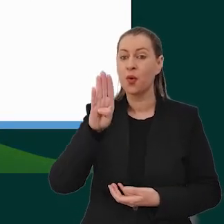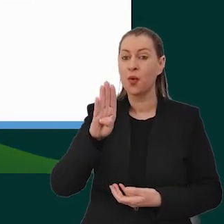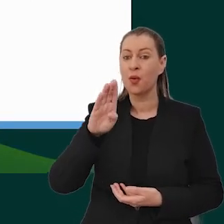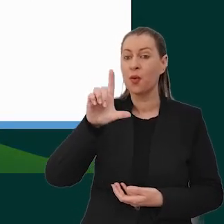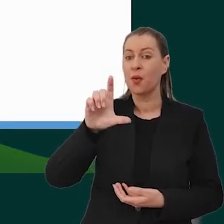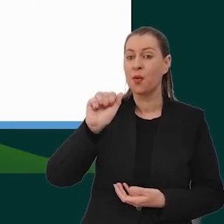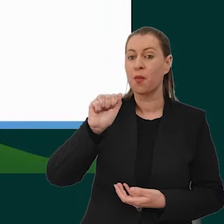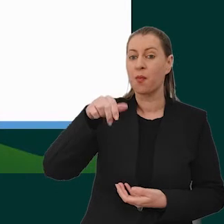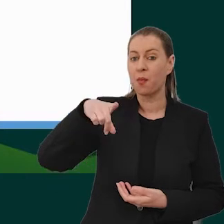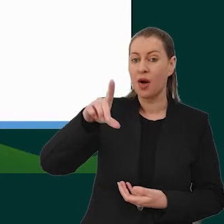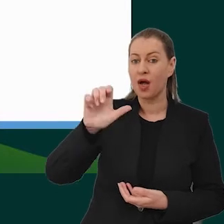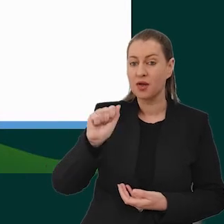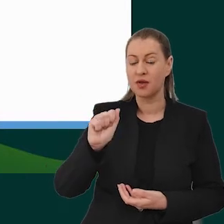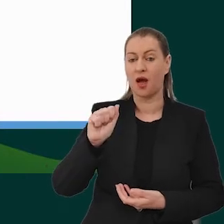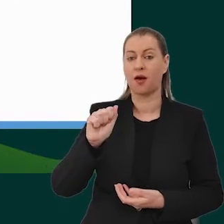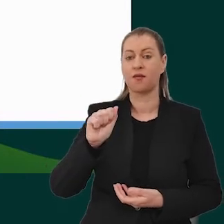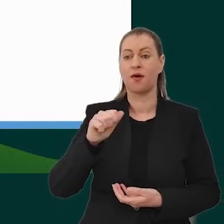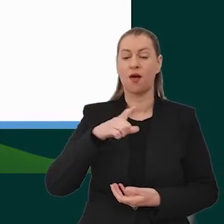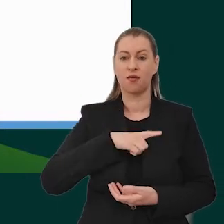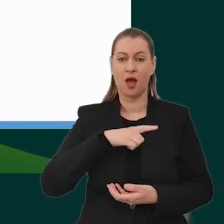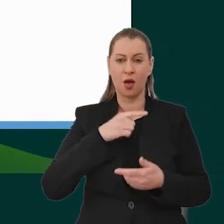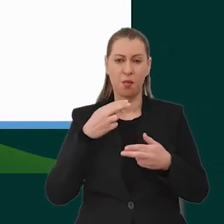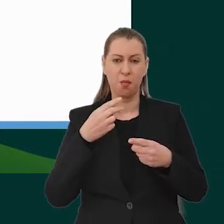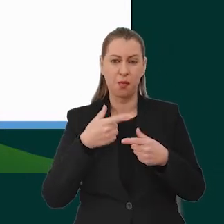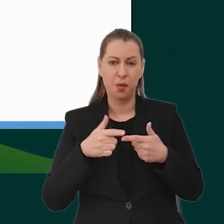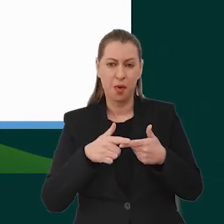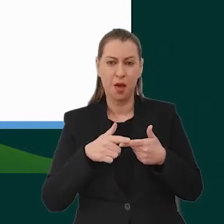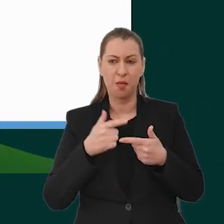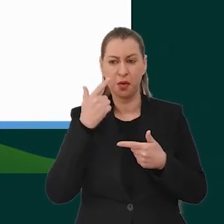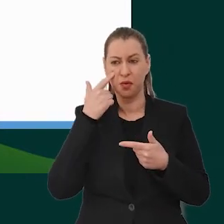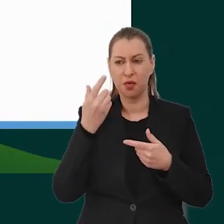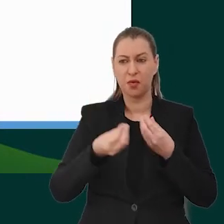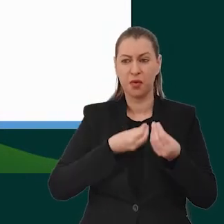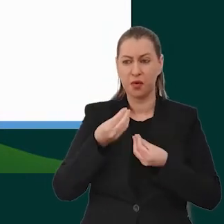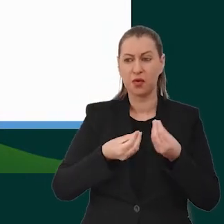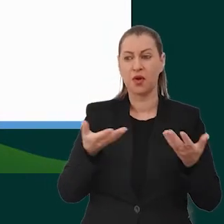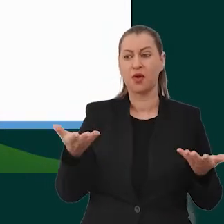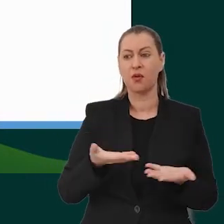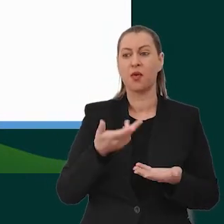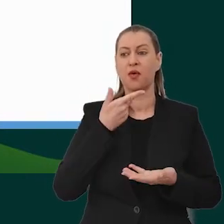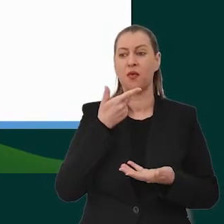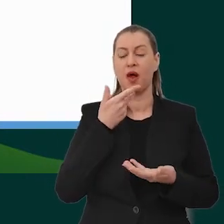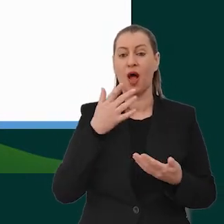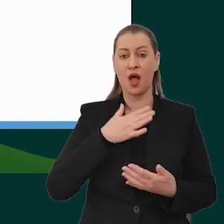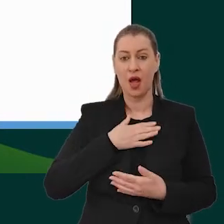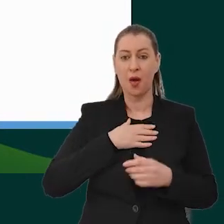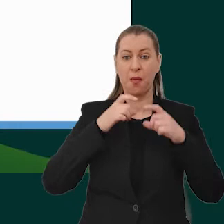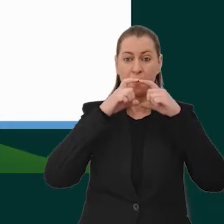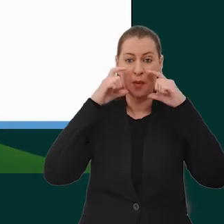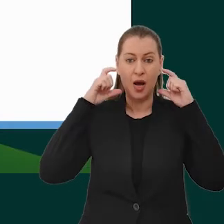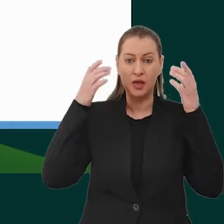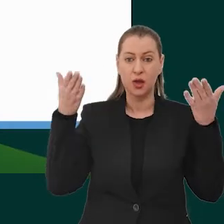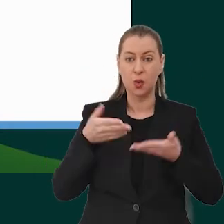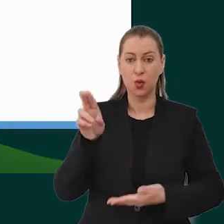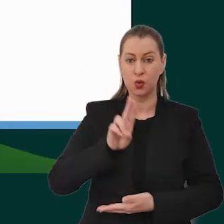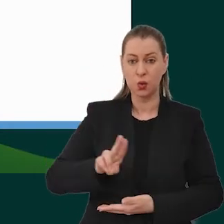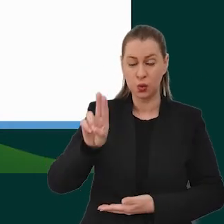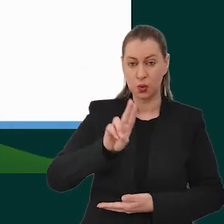coisa, se tiver algum problema aqui, às vezes dá uns problemas técnicos, eu adentro. Hoje, pessoal, estou aqui de máscara porque